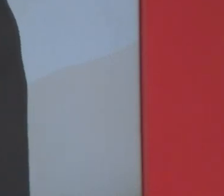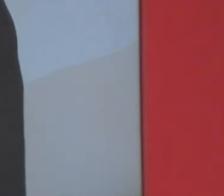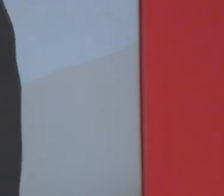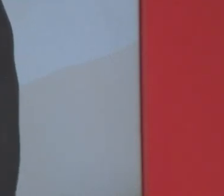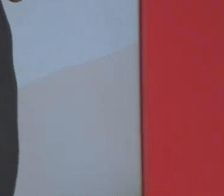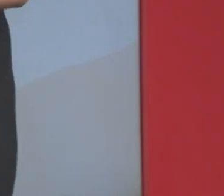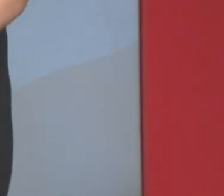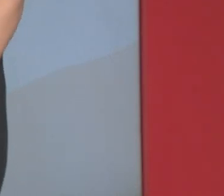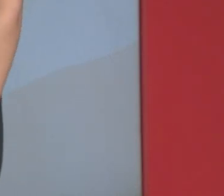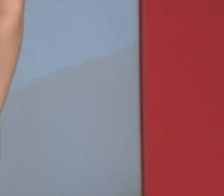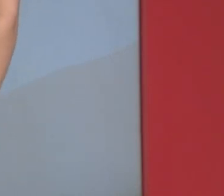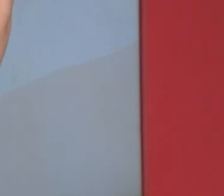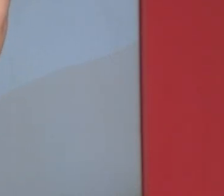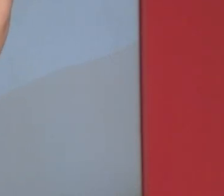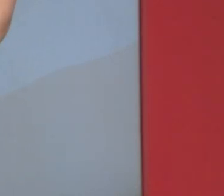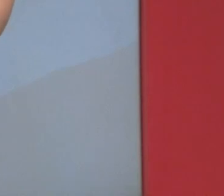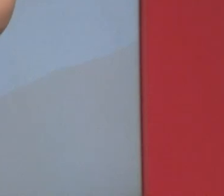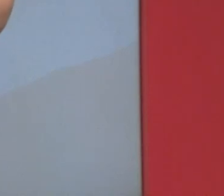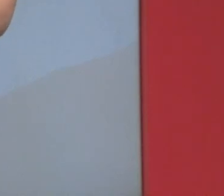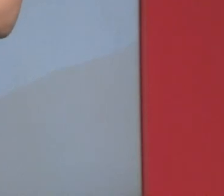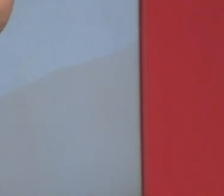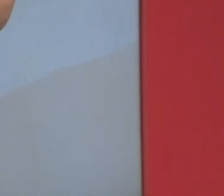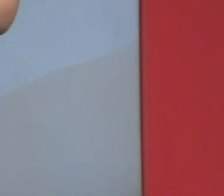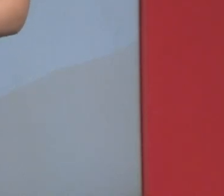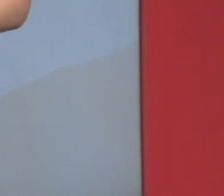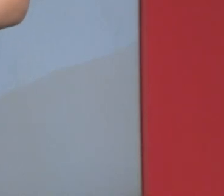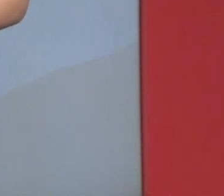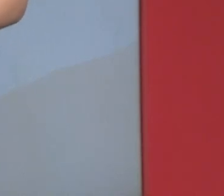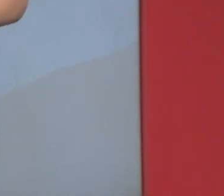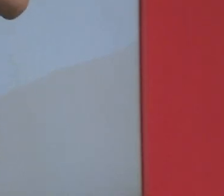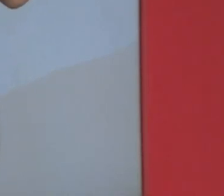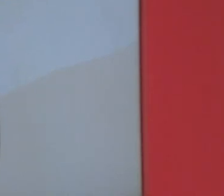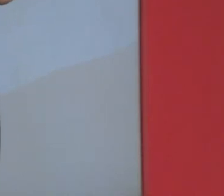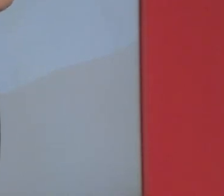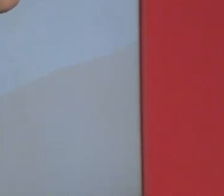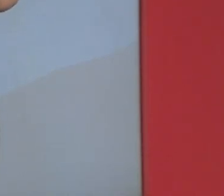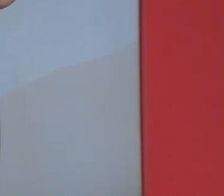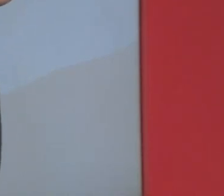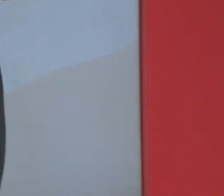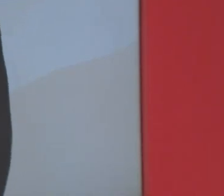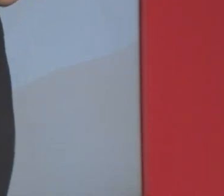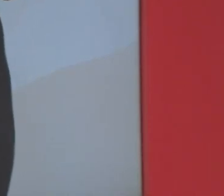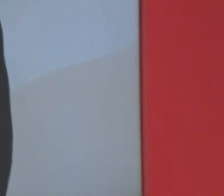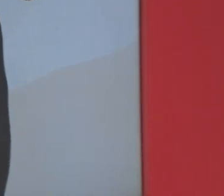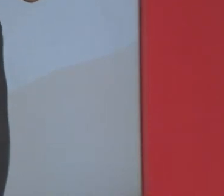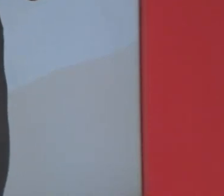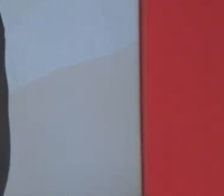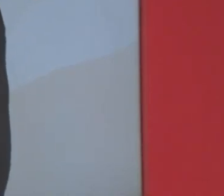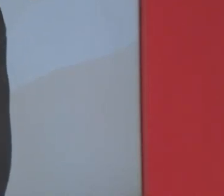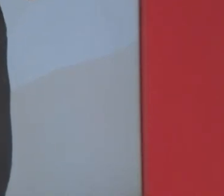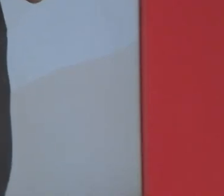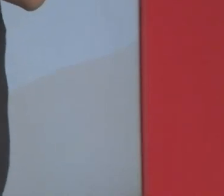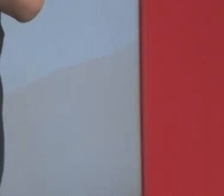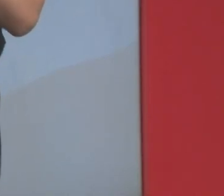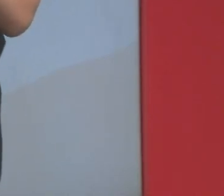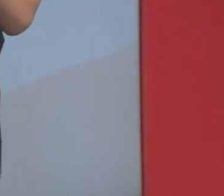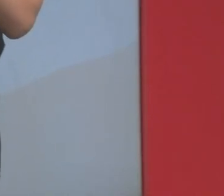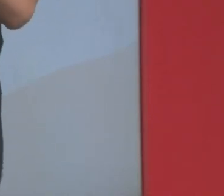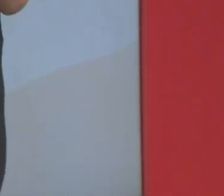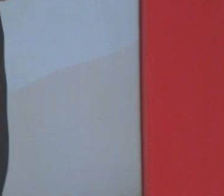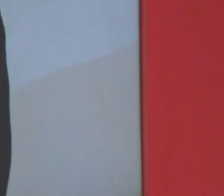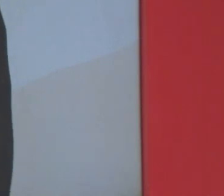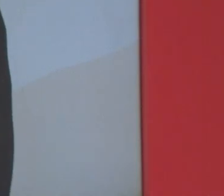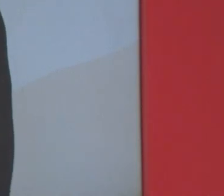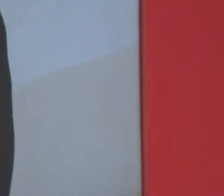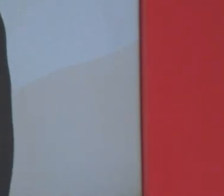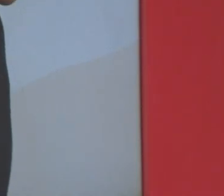E a ovelha era como se ela não falasse nada, ela aceitasse isso e não falasse nada. Então ele estava lendo